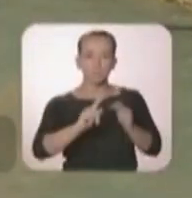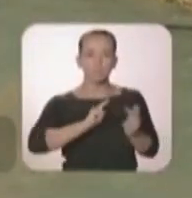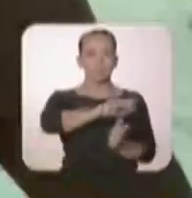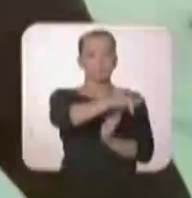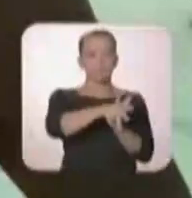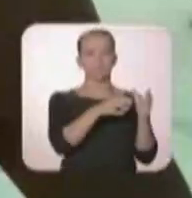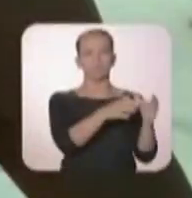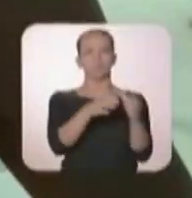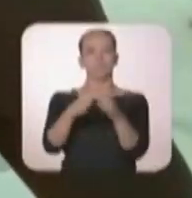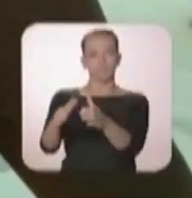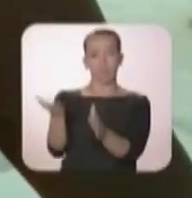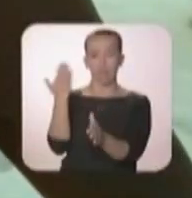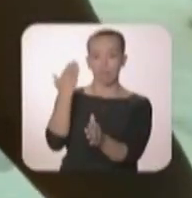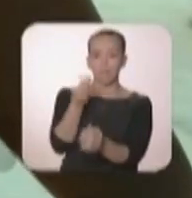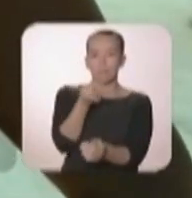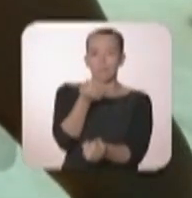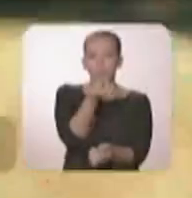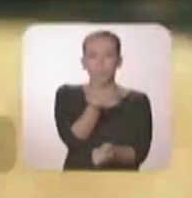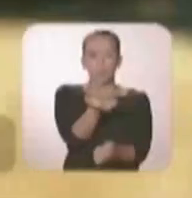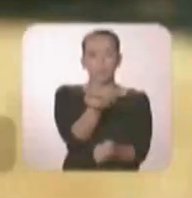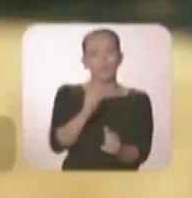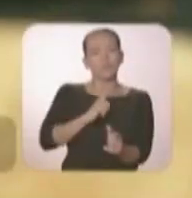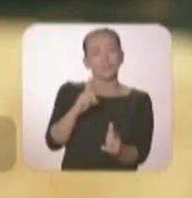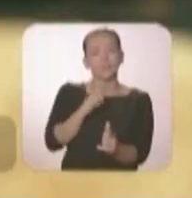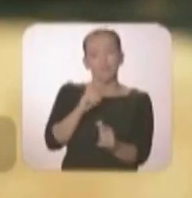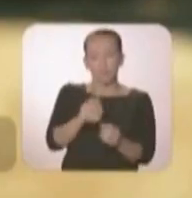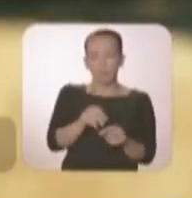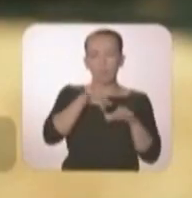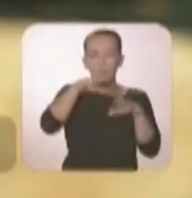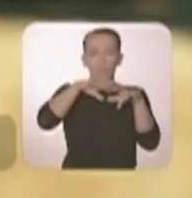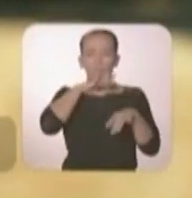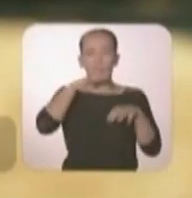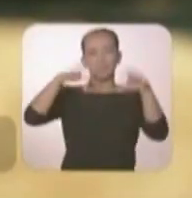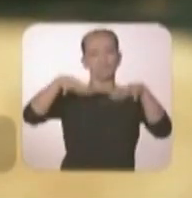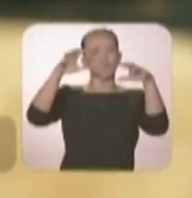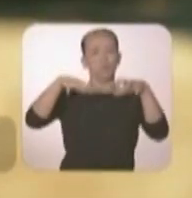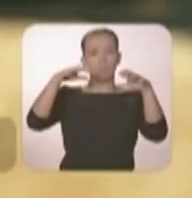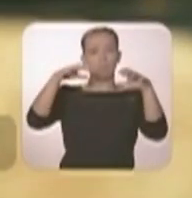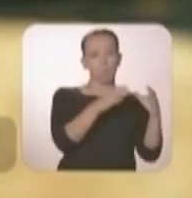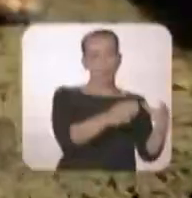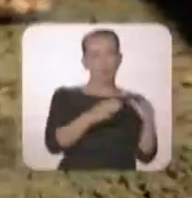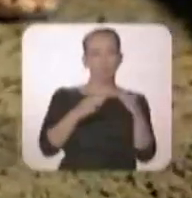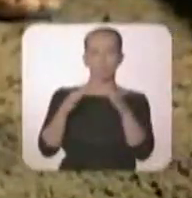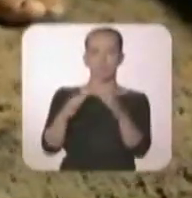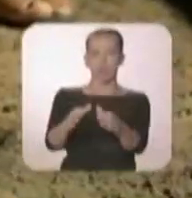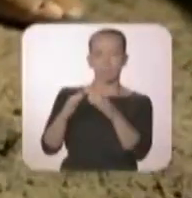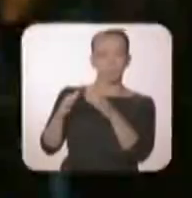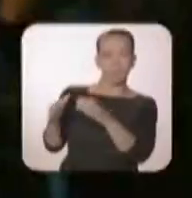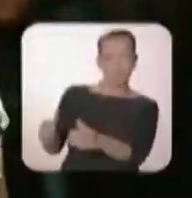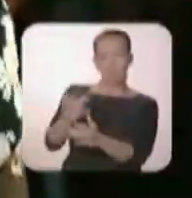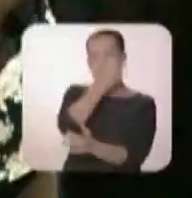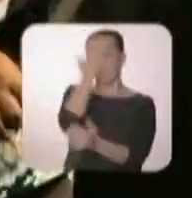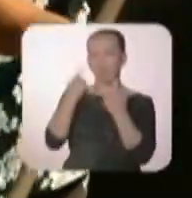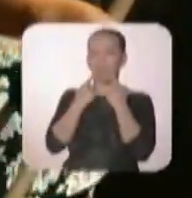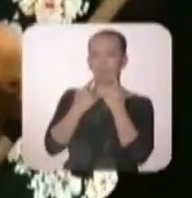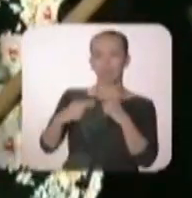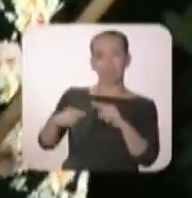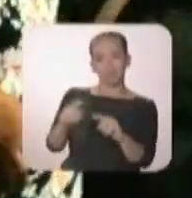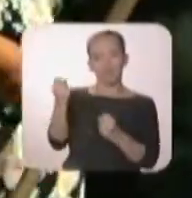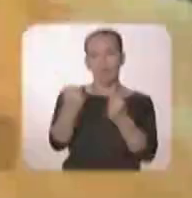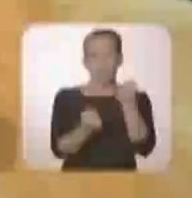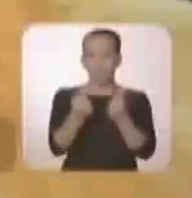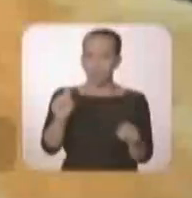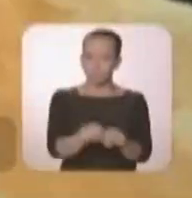Muita poeira, quando chovia tinha muito barro. Buraco pra lá e buraco pra cá, o povo reclamando, carro